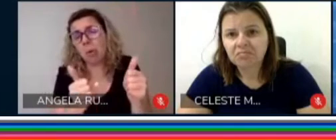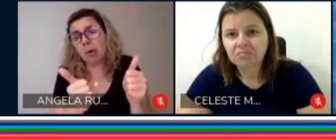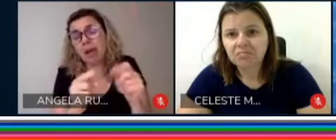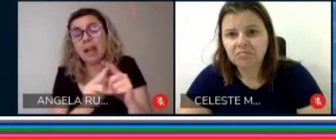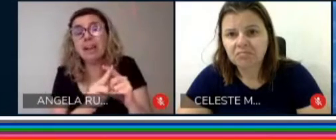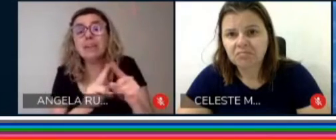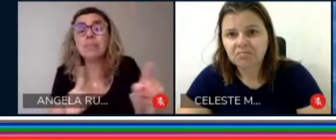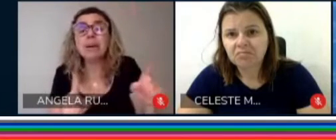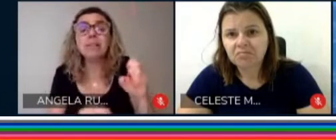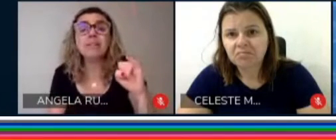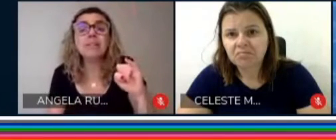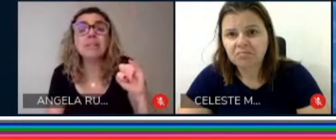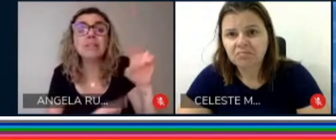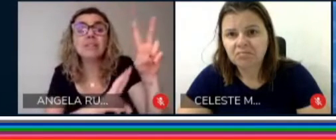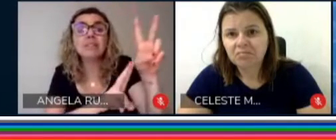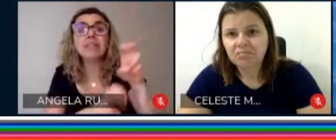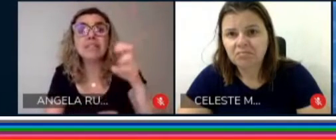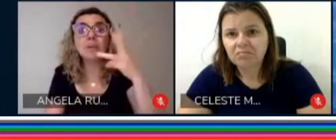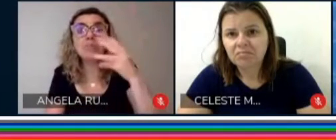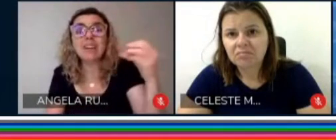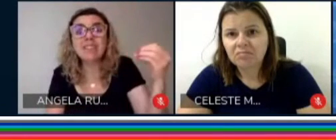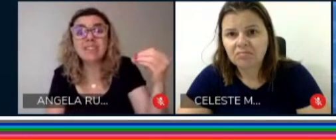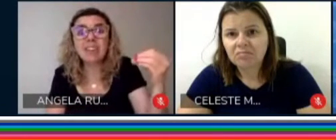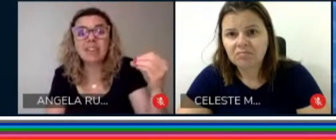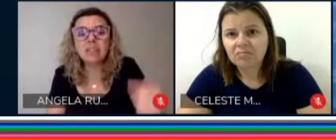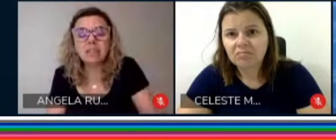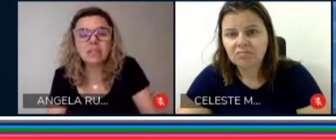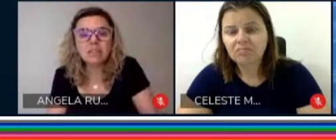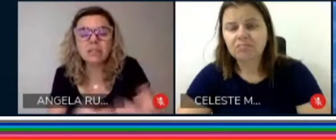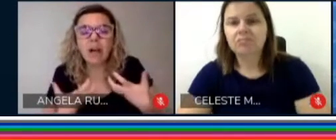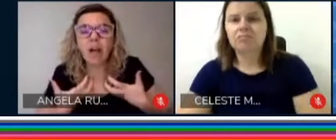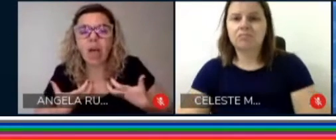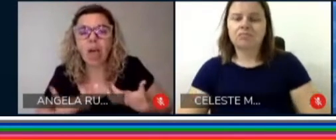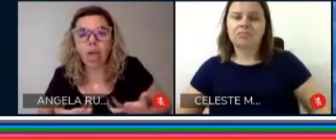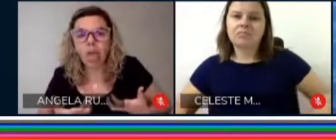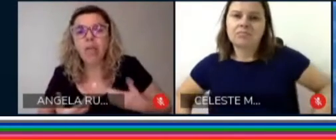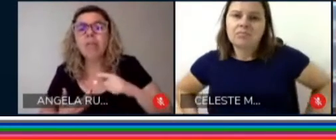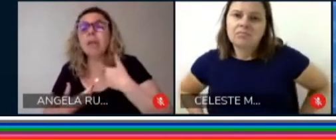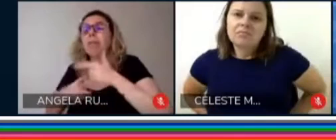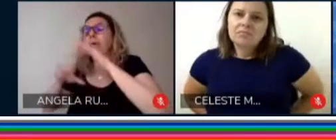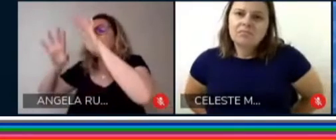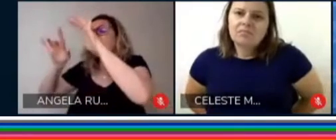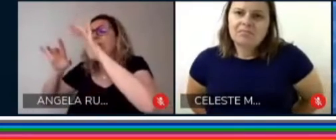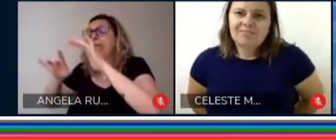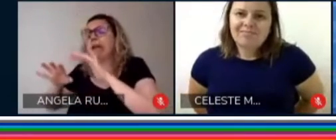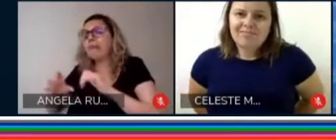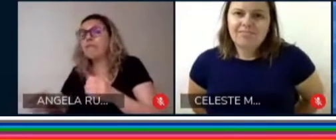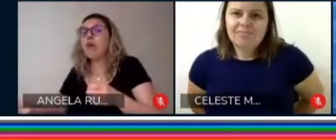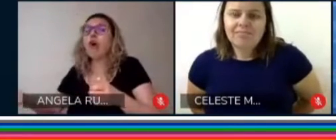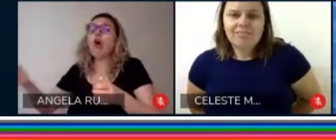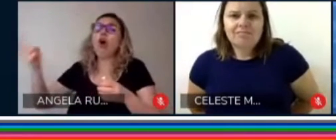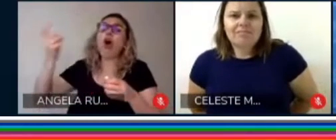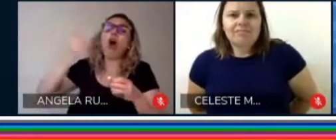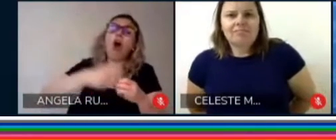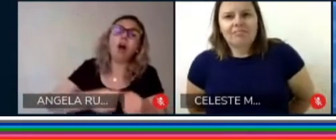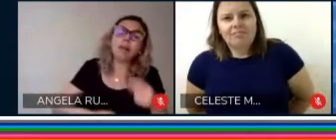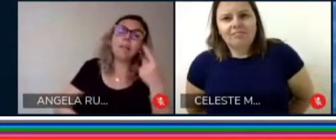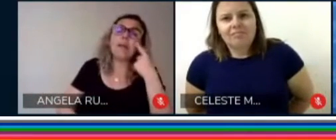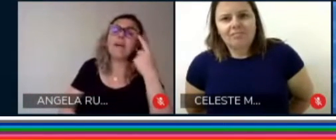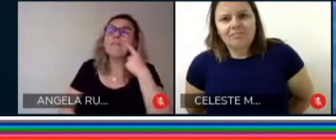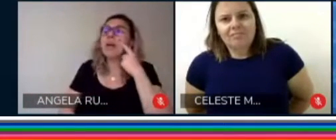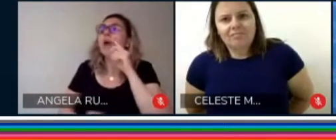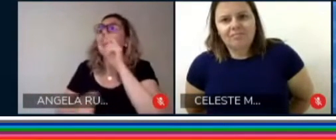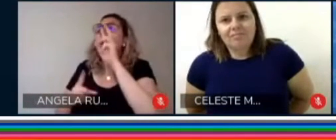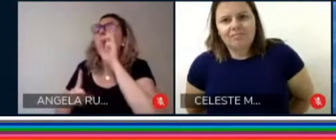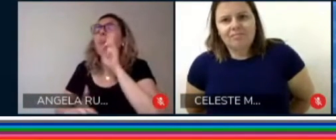300 citações, você no final do teu trabalho tem que voltar todo o trabalho para ver o que já está listado